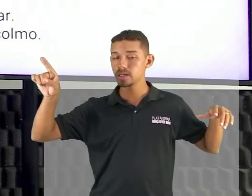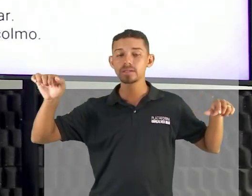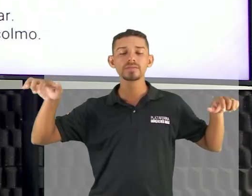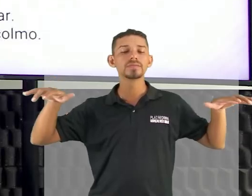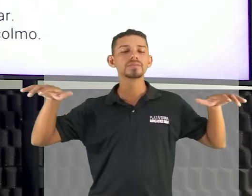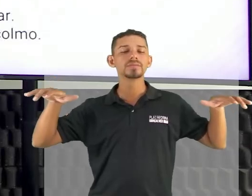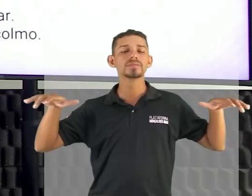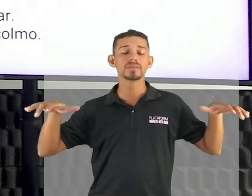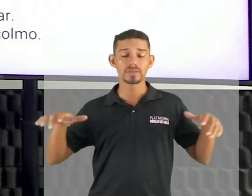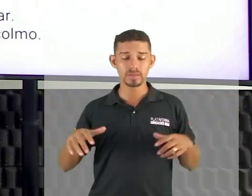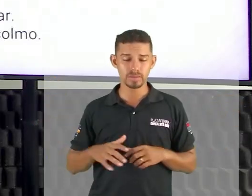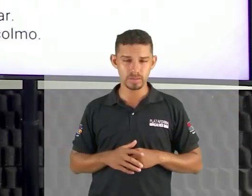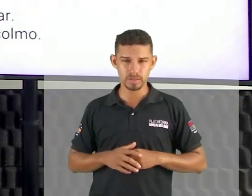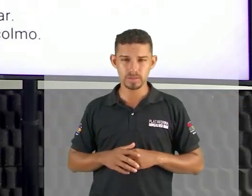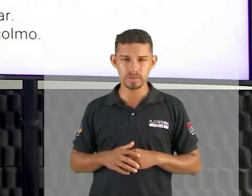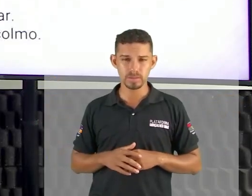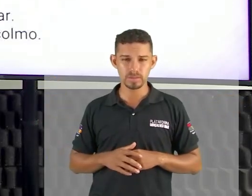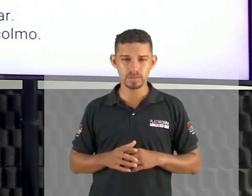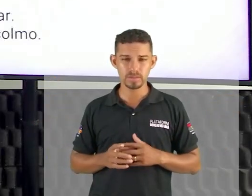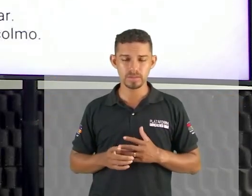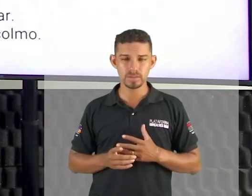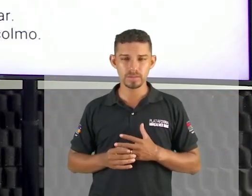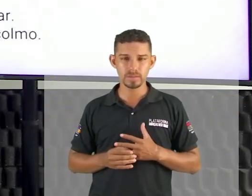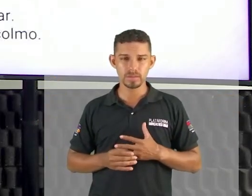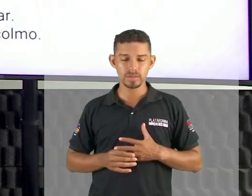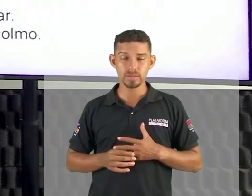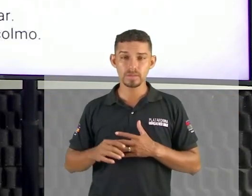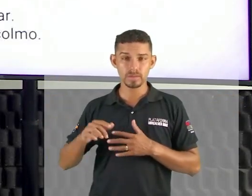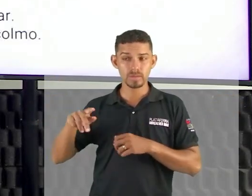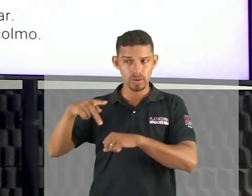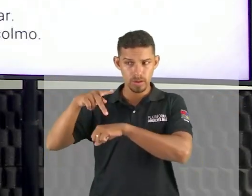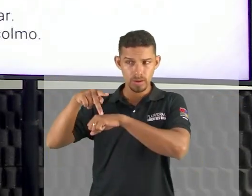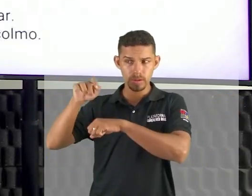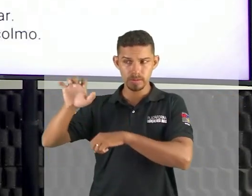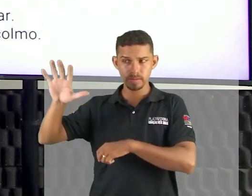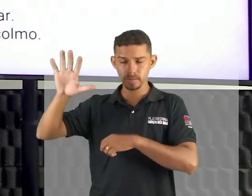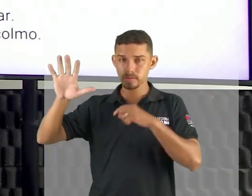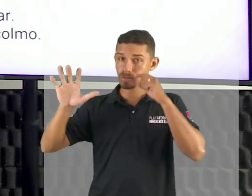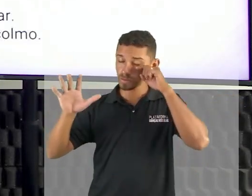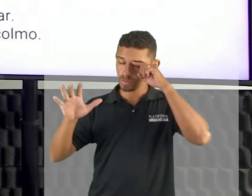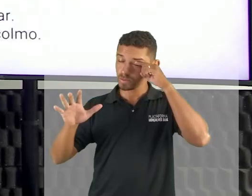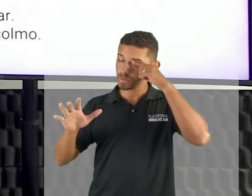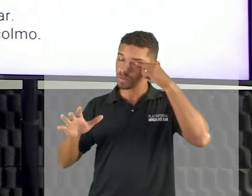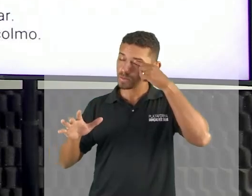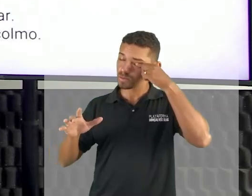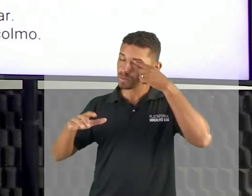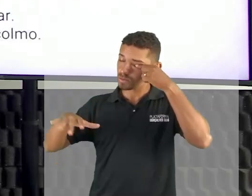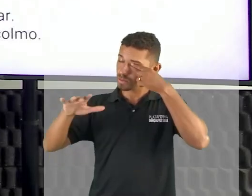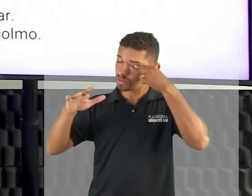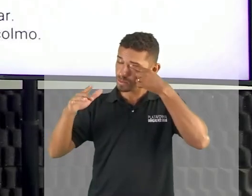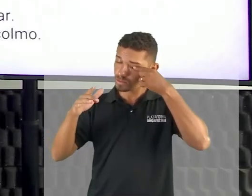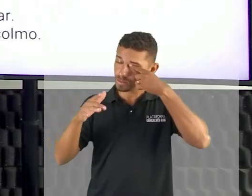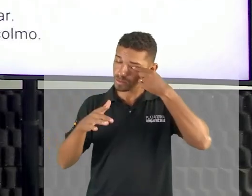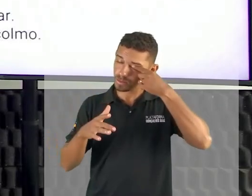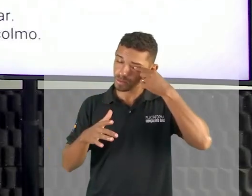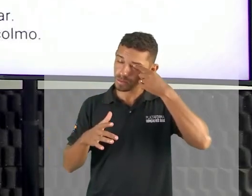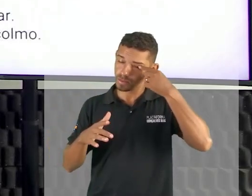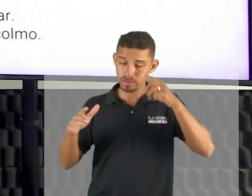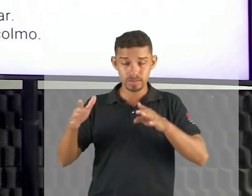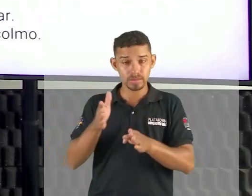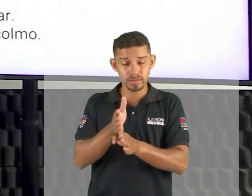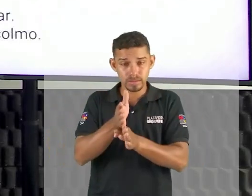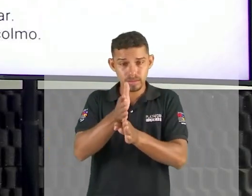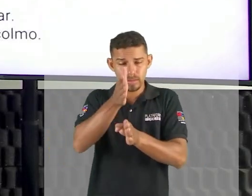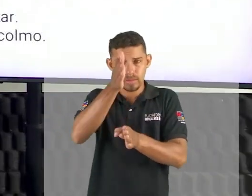Norte, né, os Estados Unidos e o Canadá participam e também alguns países europeus, eles de fato levantaram, né, um cenário, um outro